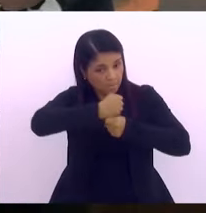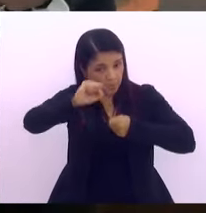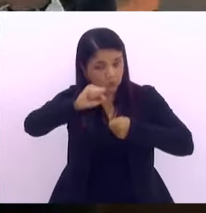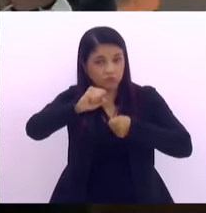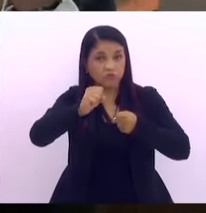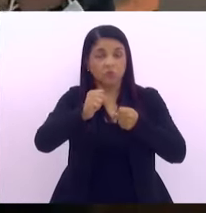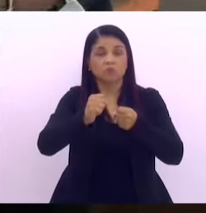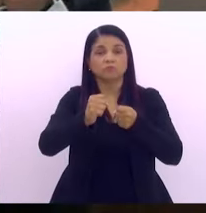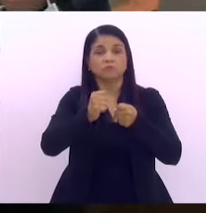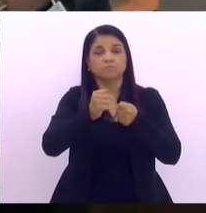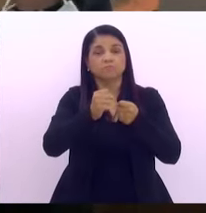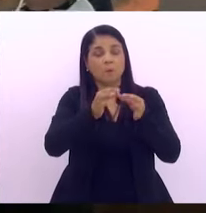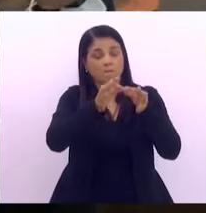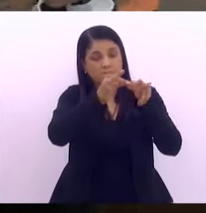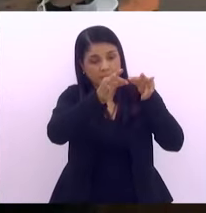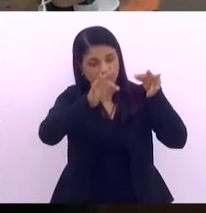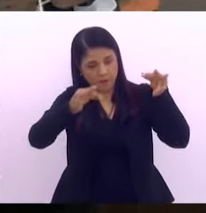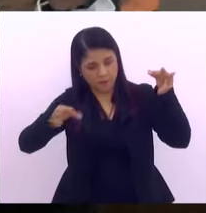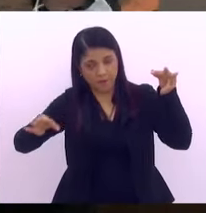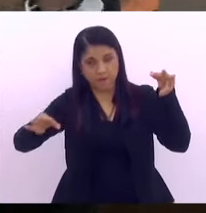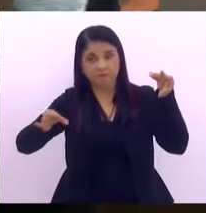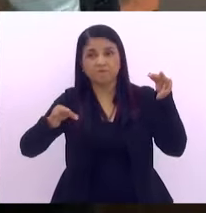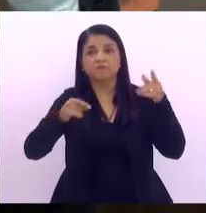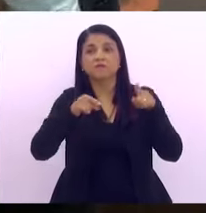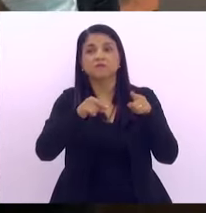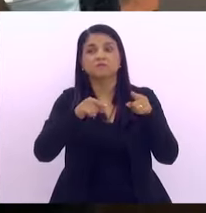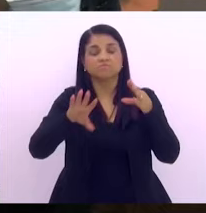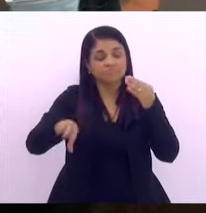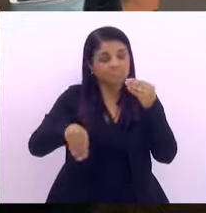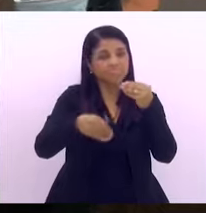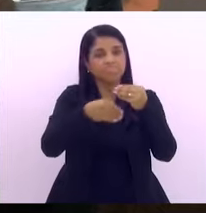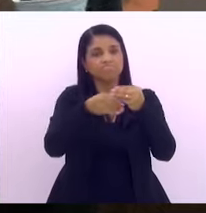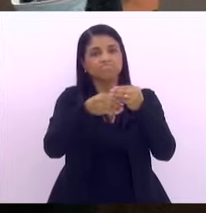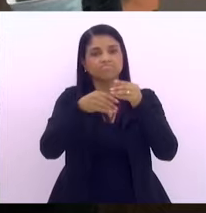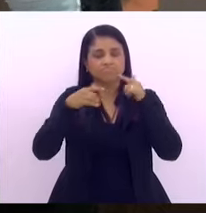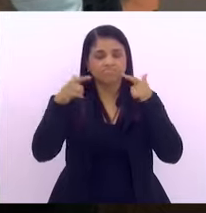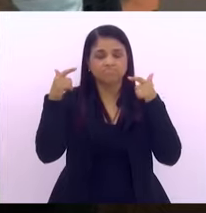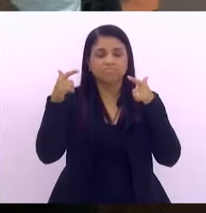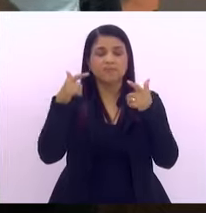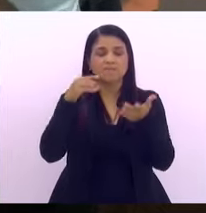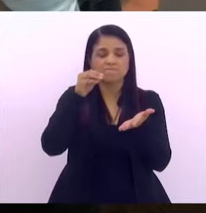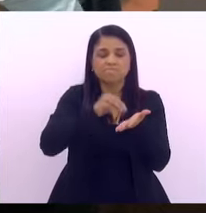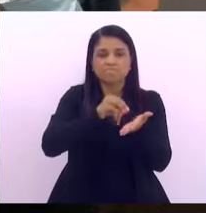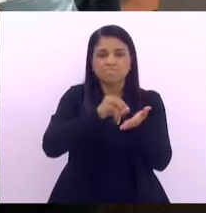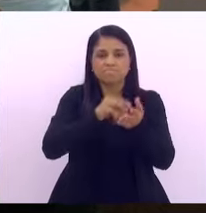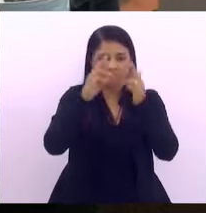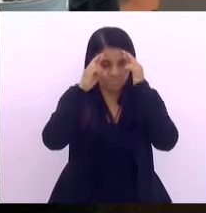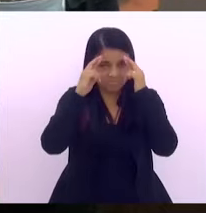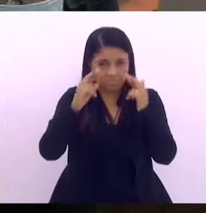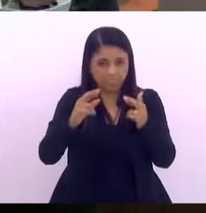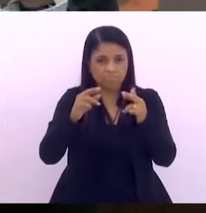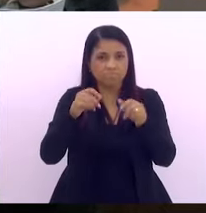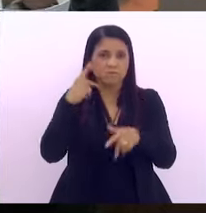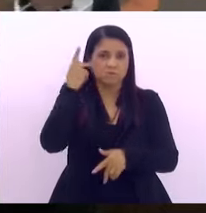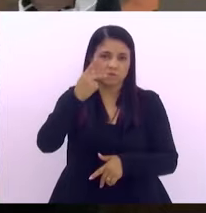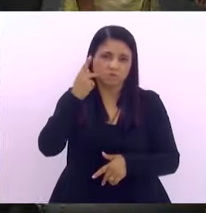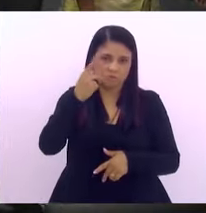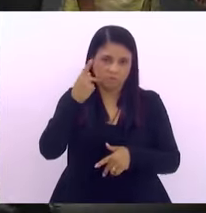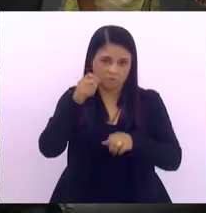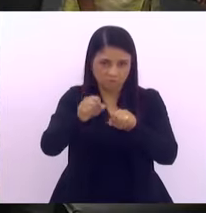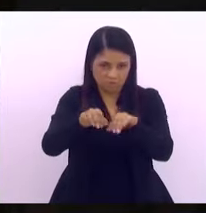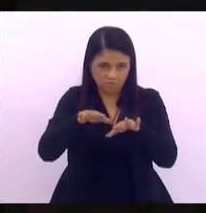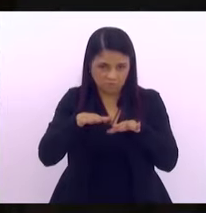bastante amplo no seguinte sentido: pelas reiteradas manifestações de desrespeito ao Parlamento Fluminense. Obrigado, presidente.